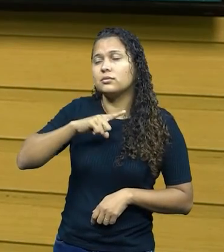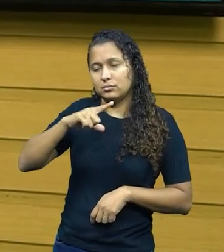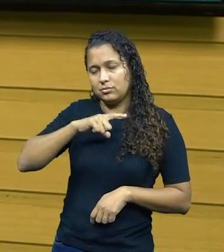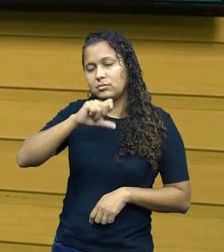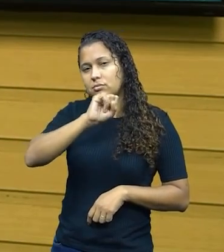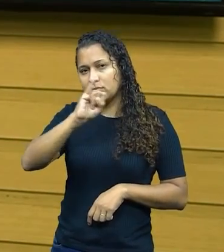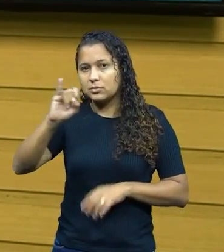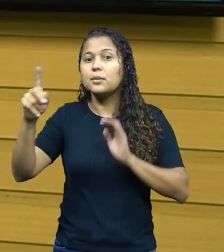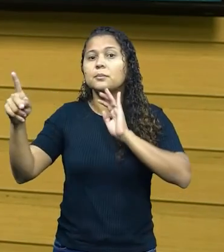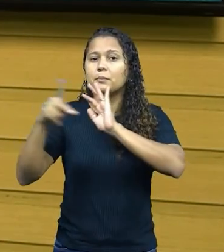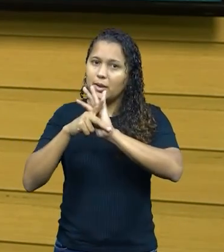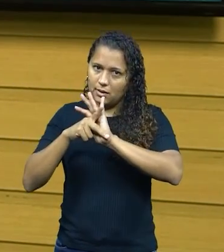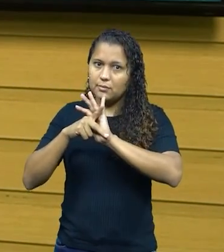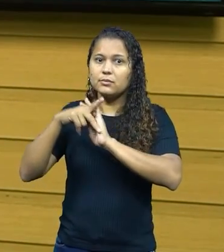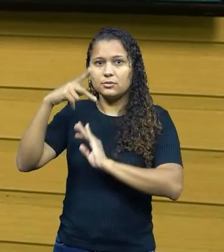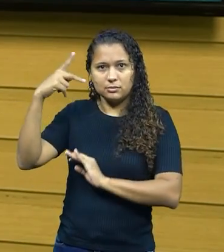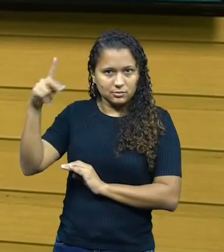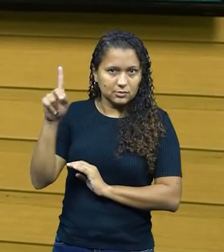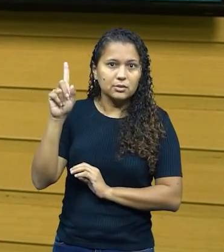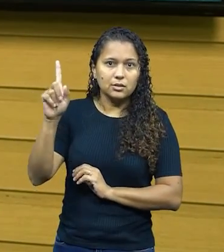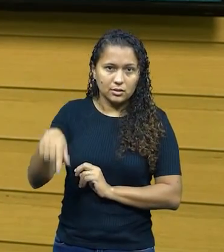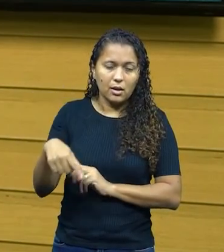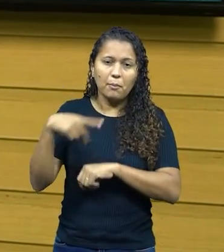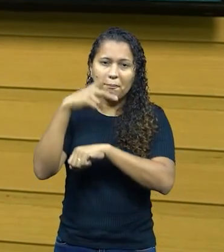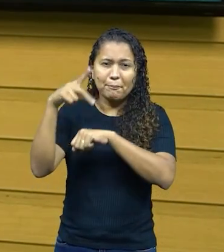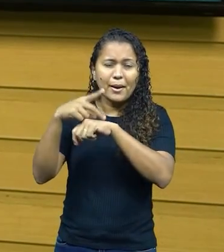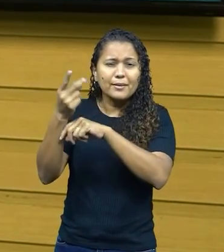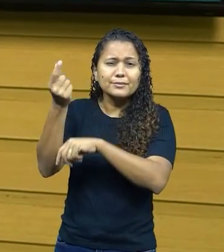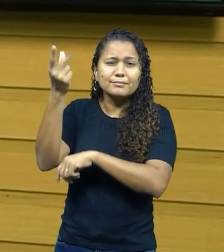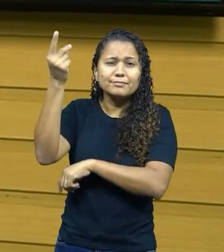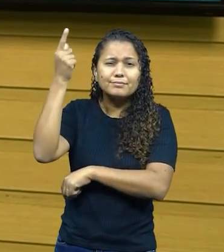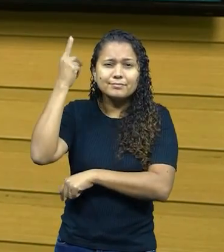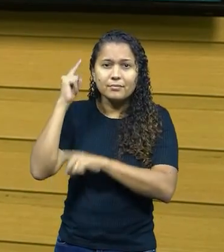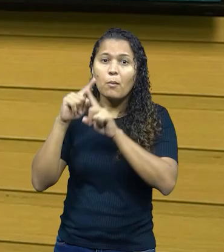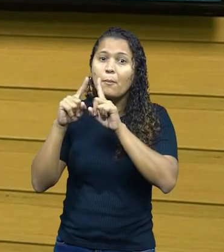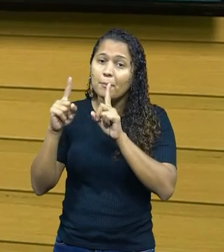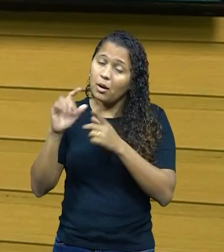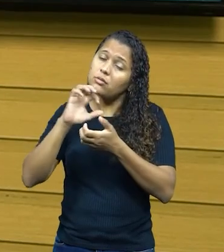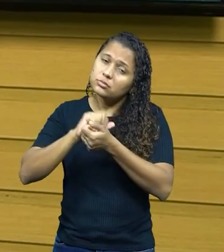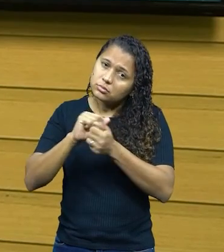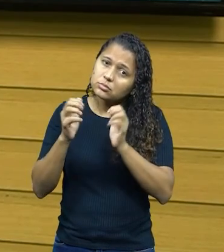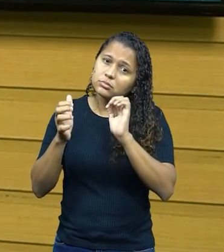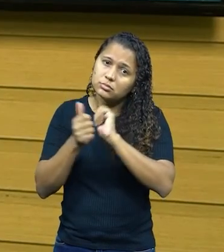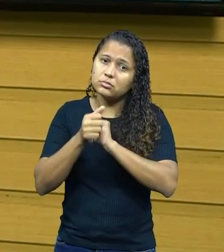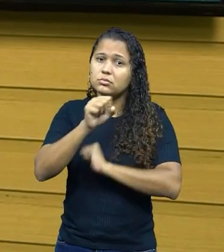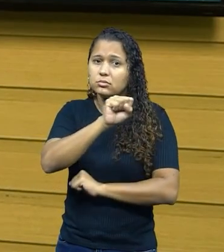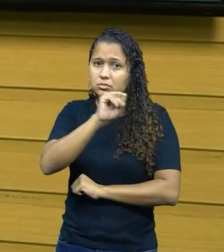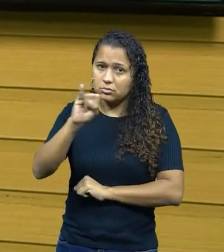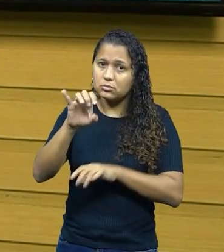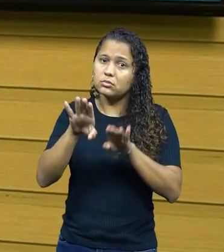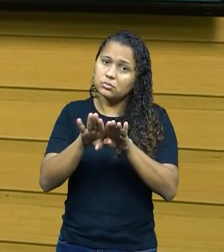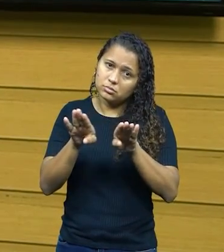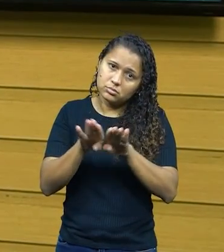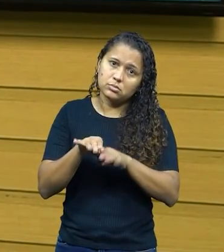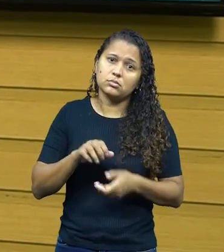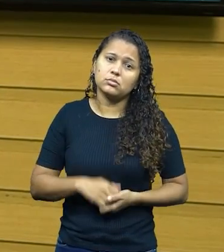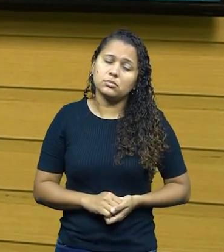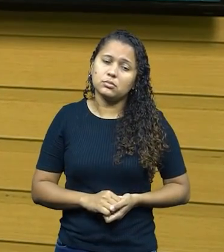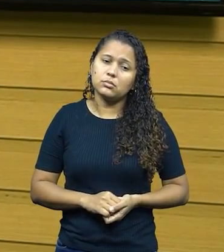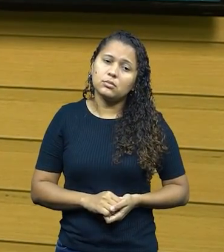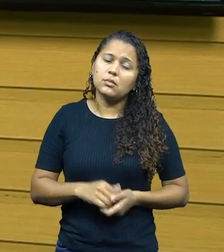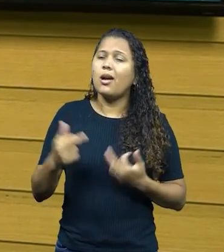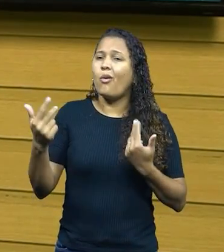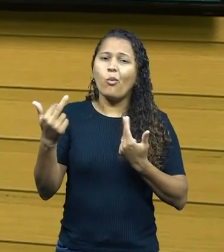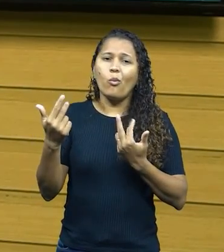têm um sistema de medição próprio, porque ele é um país antigo, mas eles estão se adequando ao SI também, tá